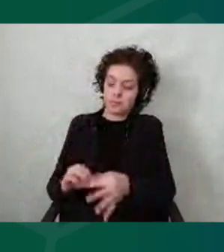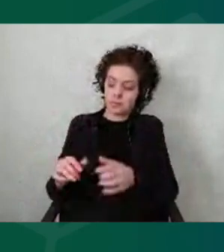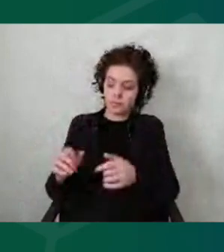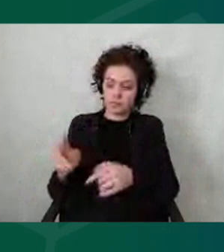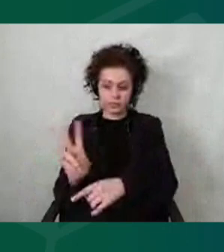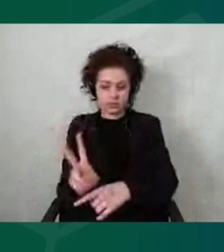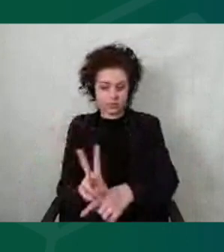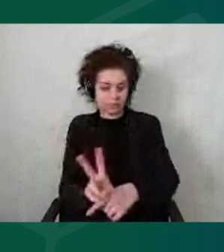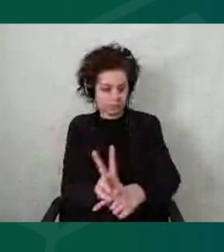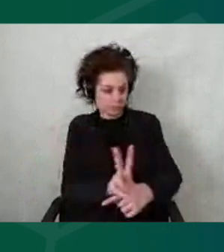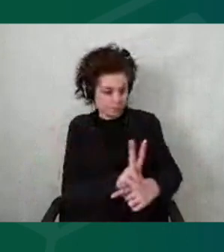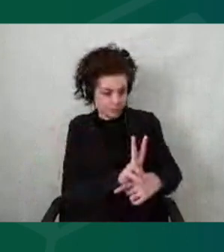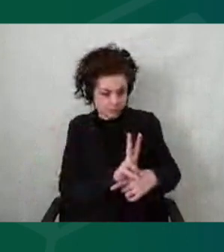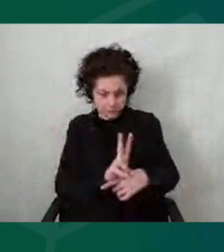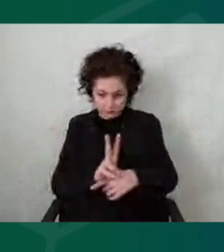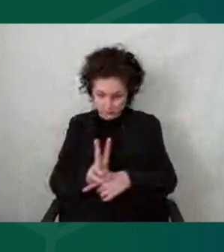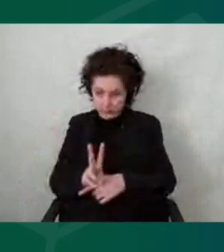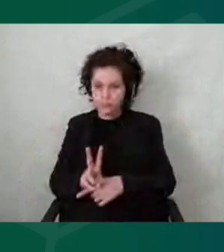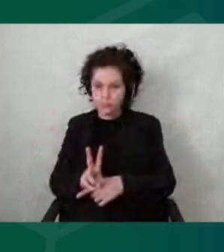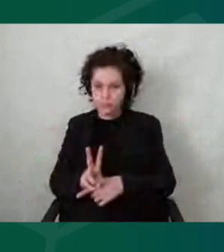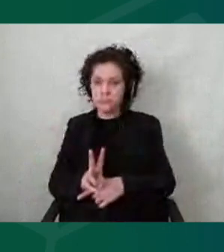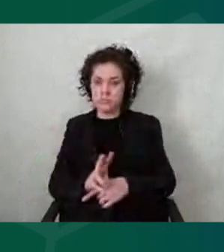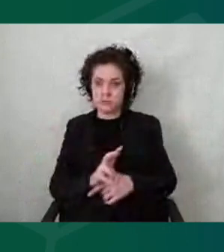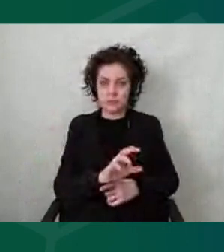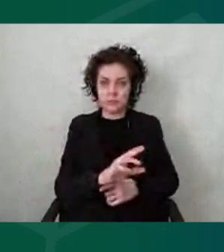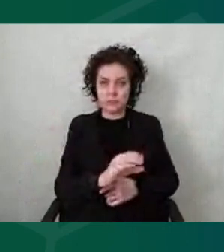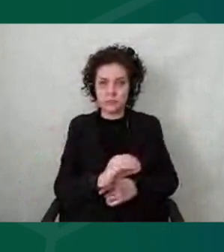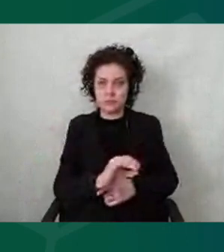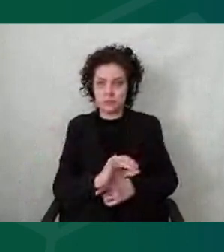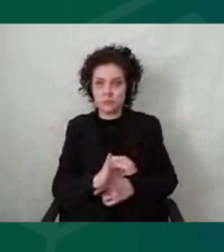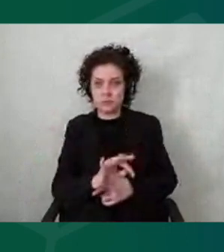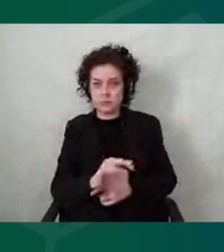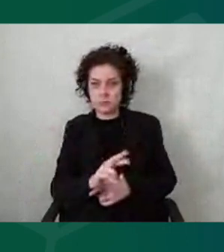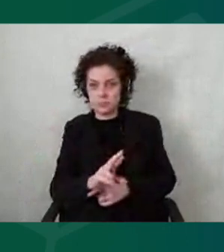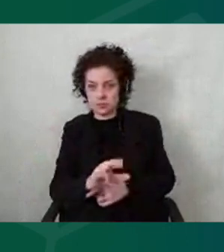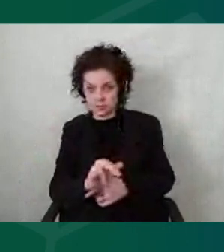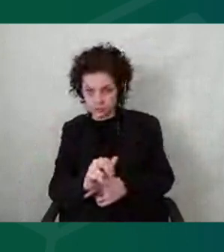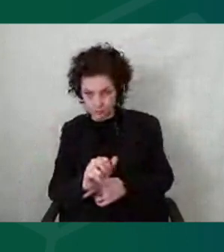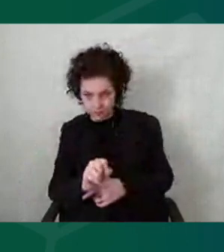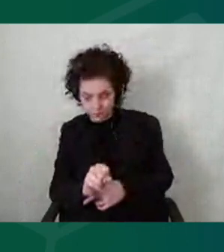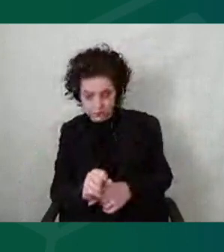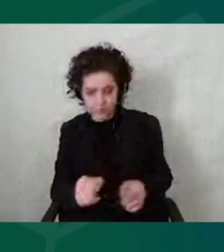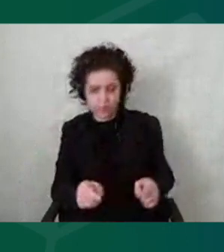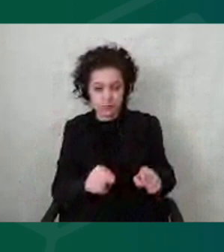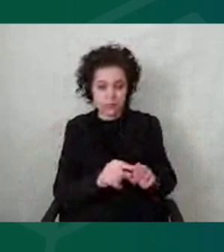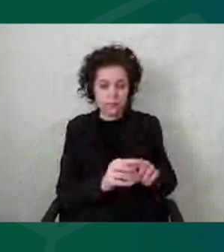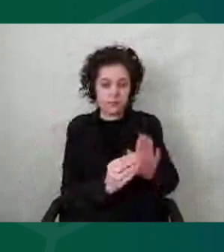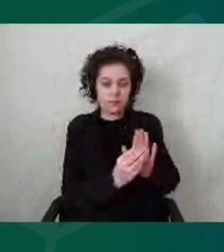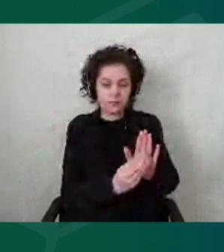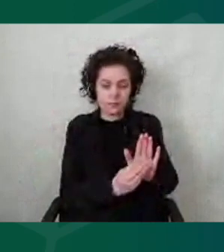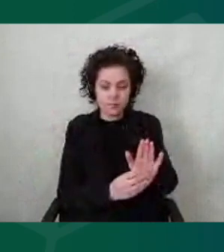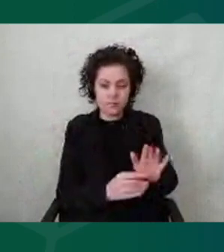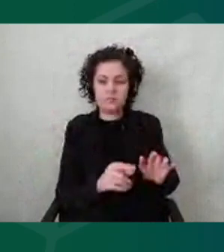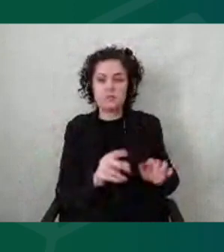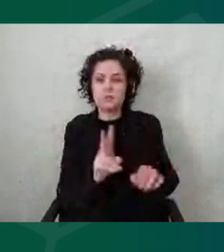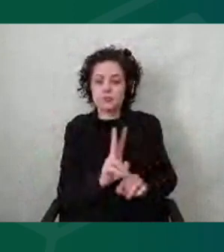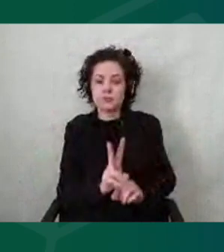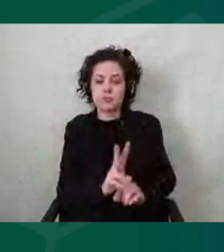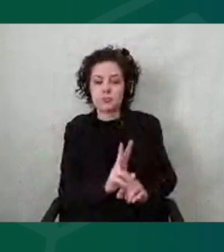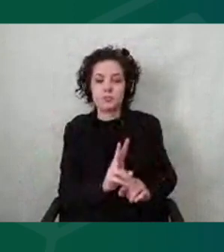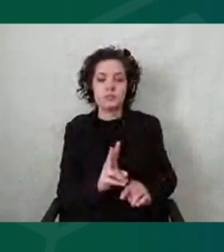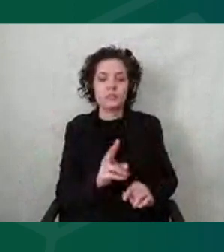populações leucocitárias, que eu mencionei para vocês, junto com marcadores de resposta